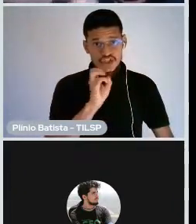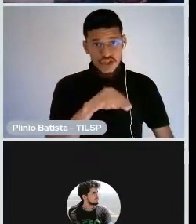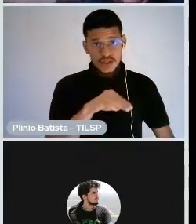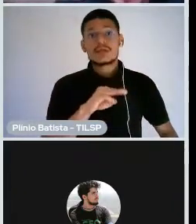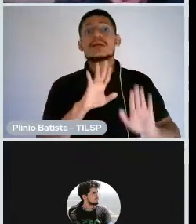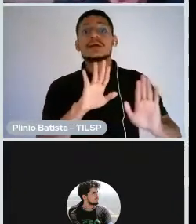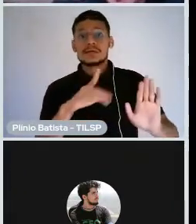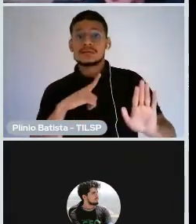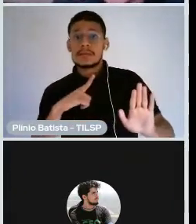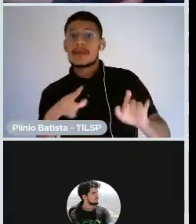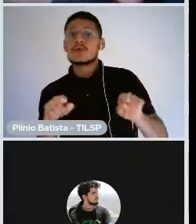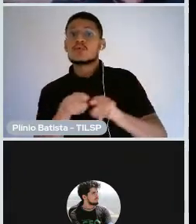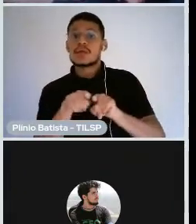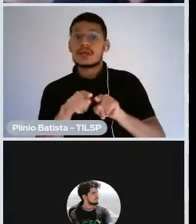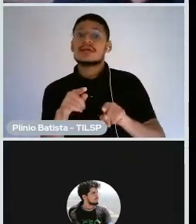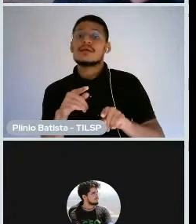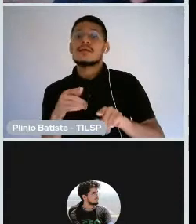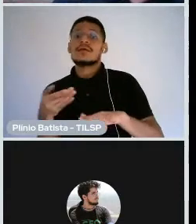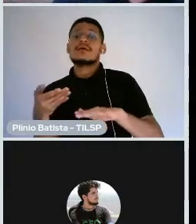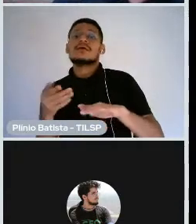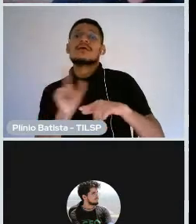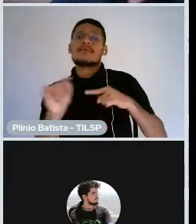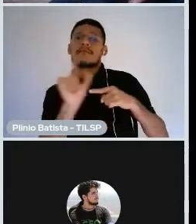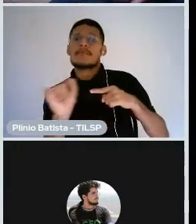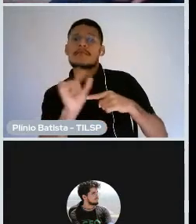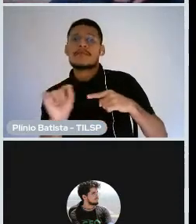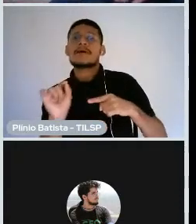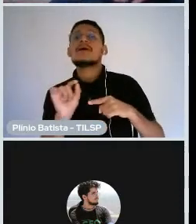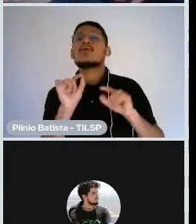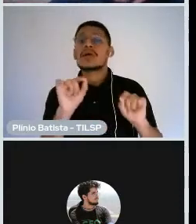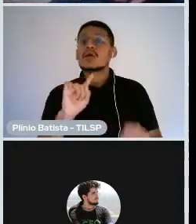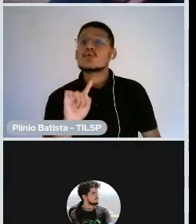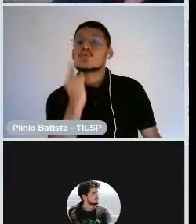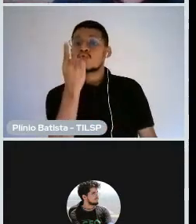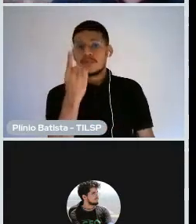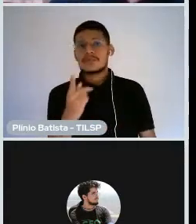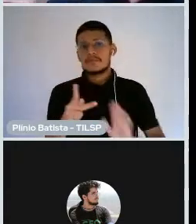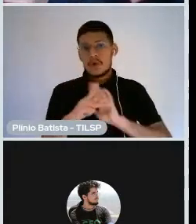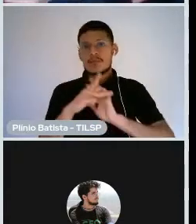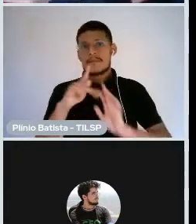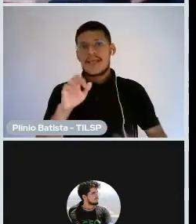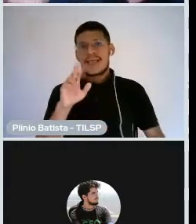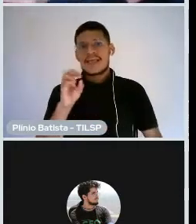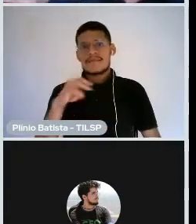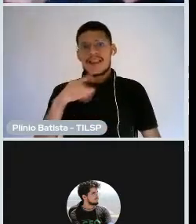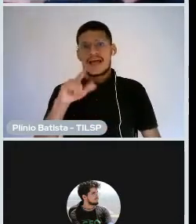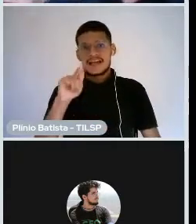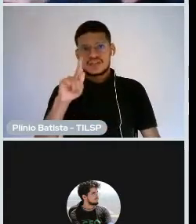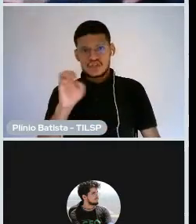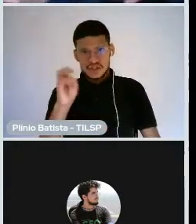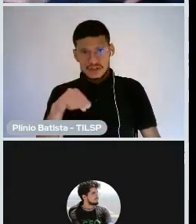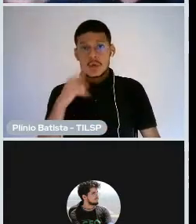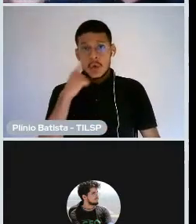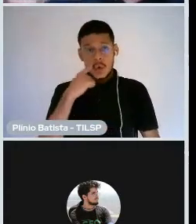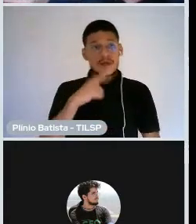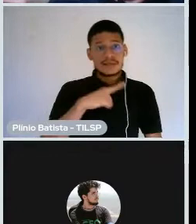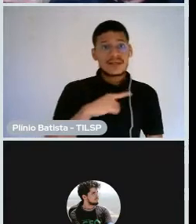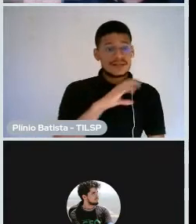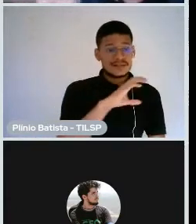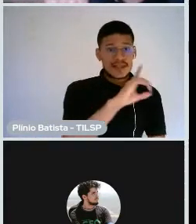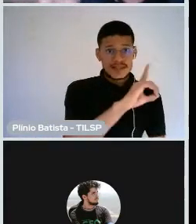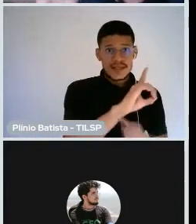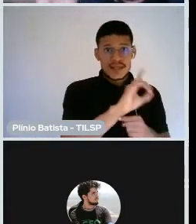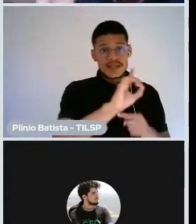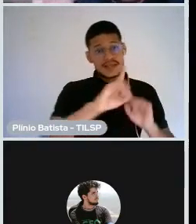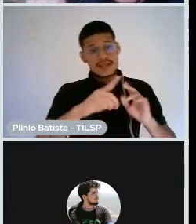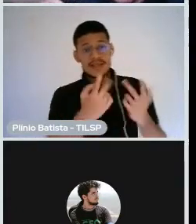emigração, 1 de permilagem. E aí a gente coloca ali, na fórmula, né? CD de crescimento demográfico é igual